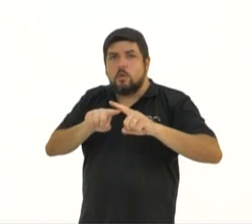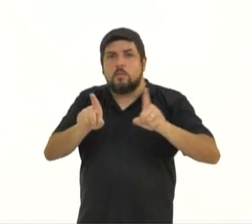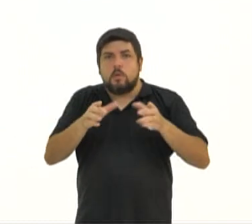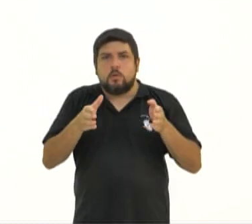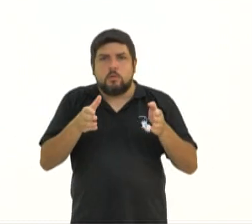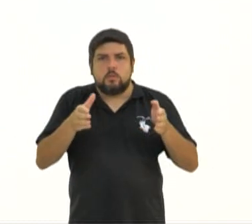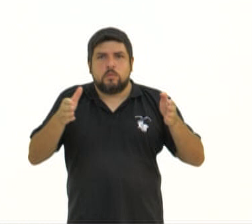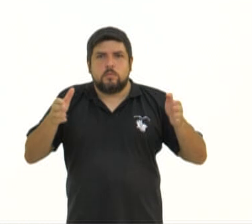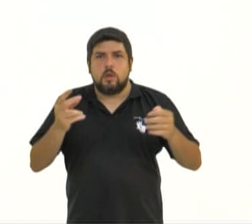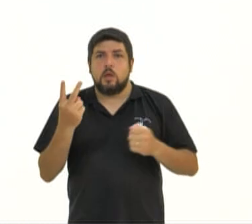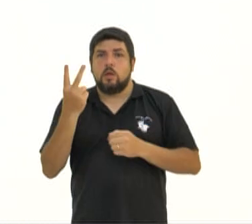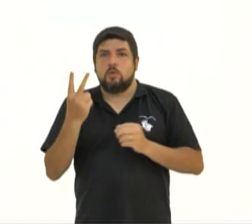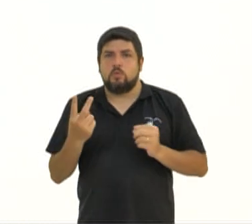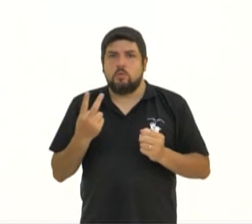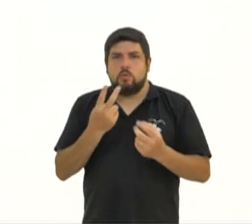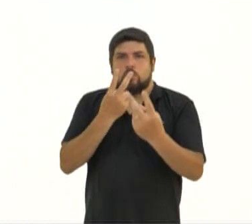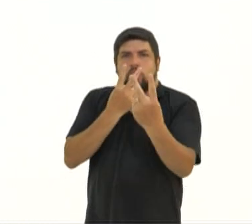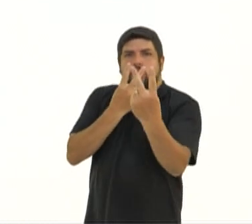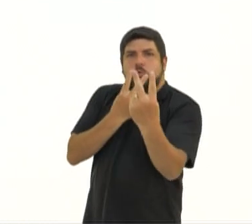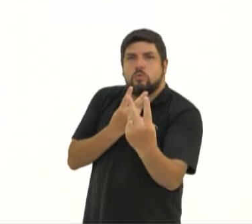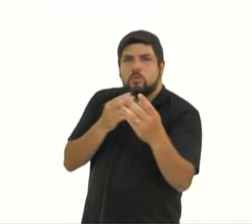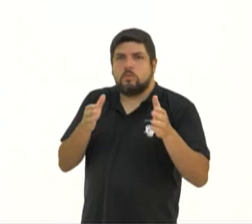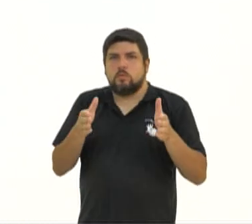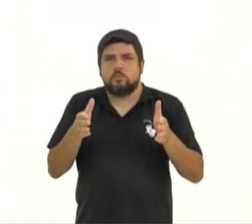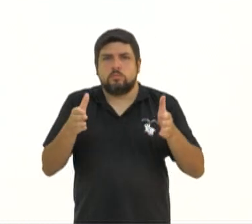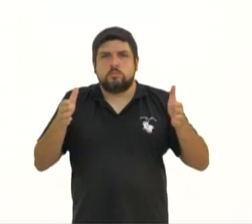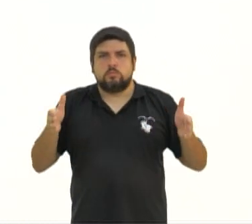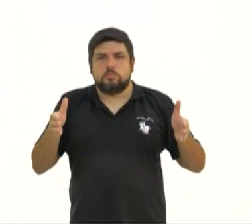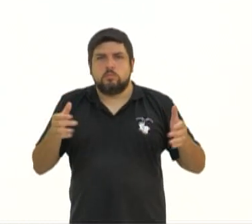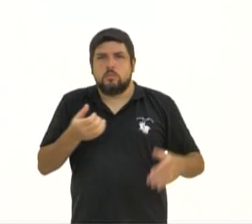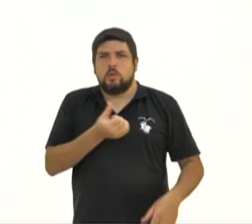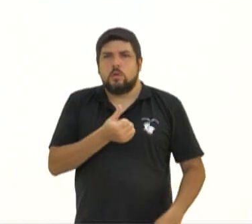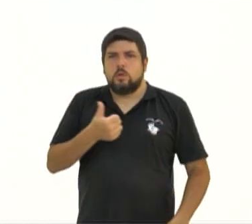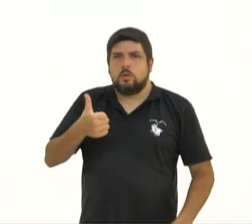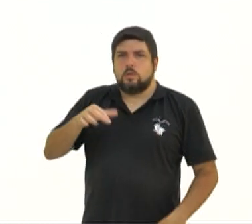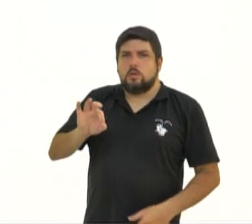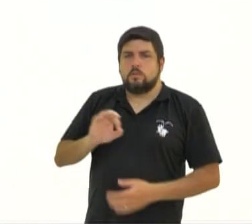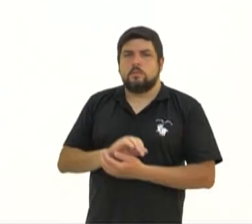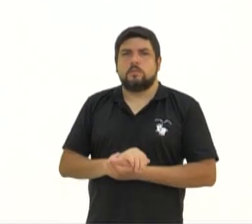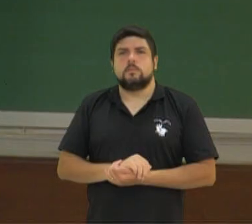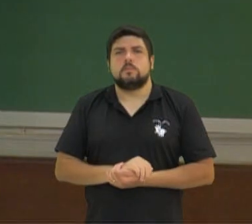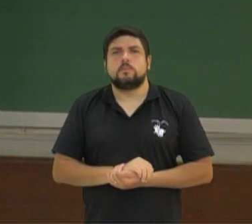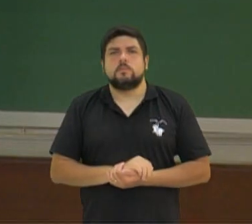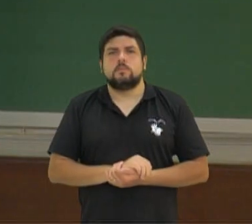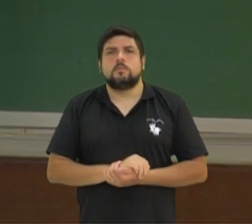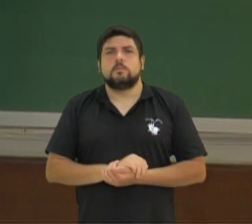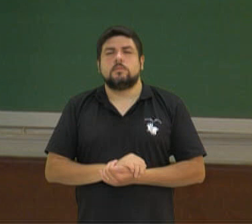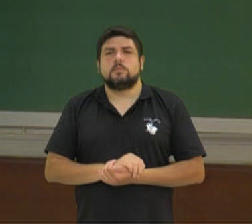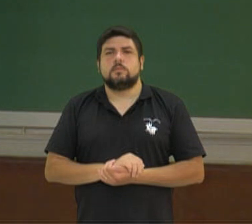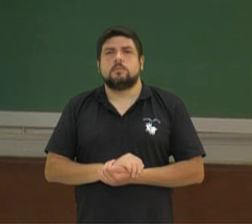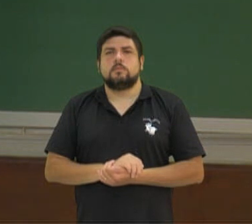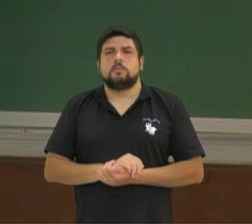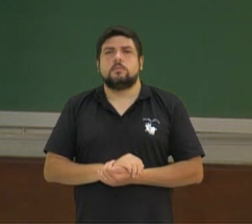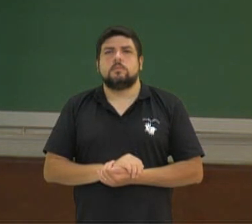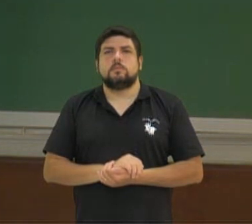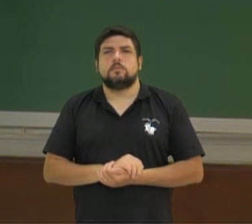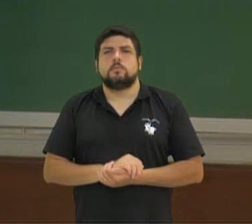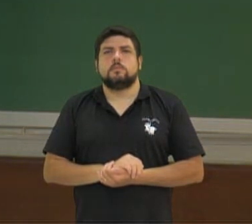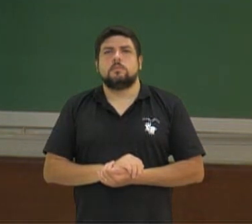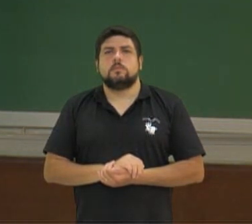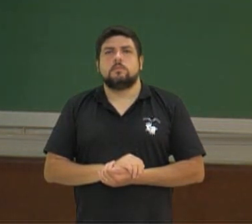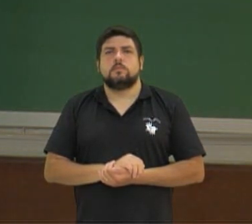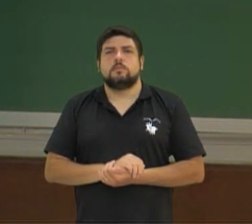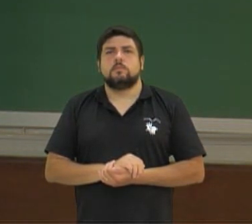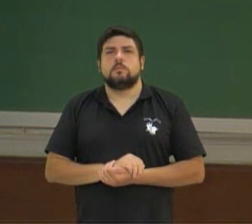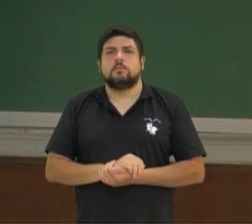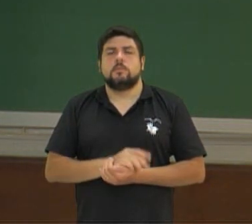largura do duplas, 6,10, né? Então, somente a largura é diferente do simples para o duplas, né? Então, está